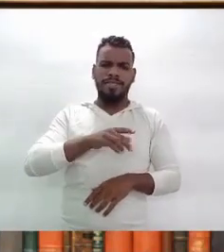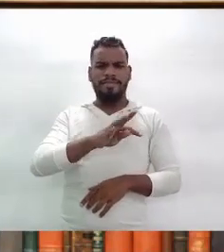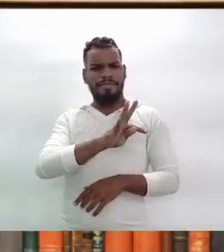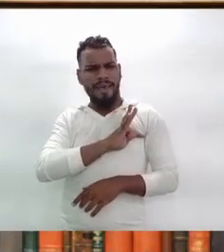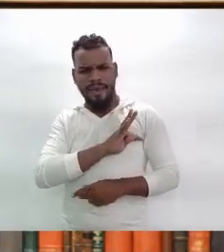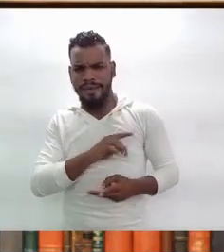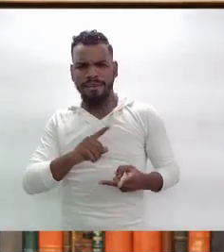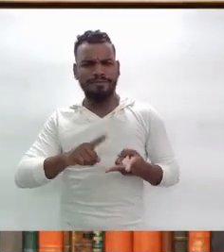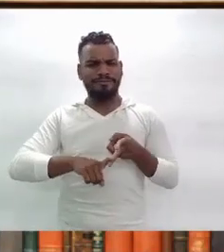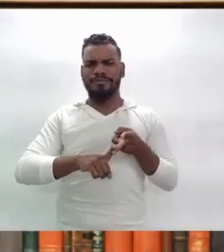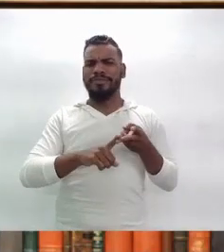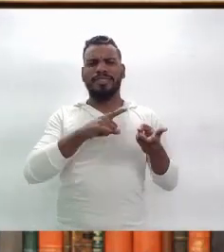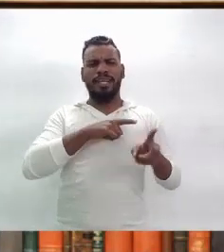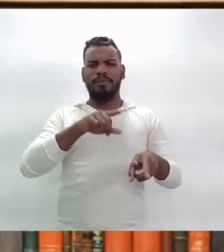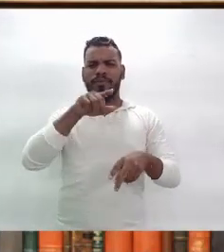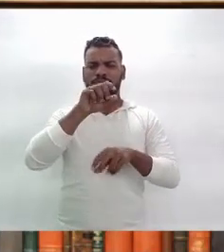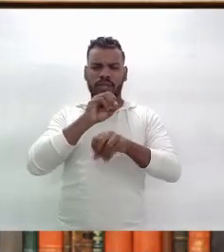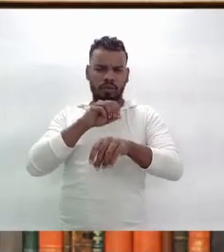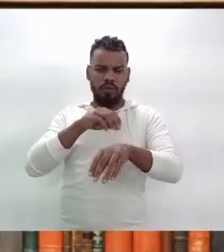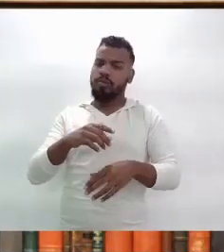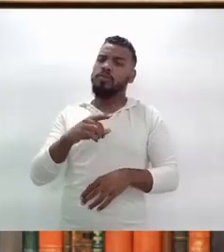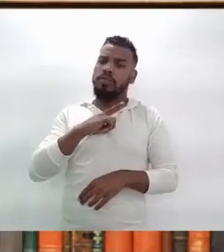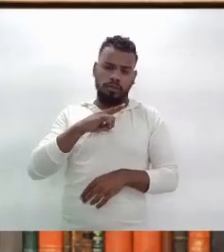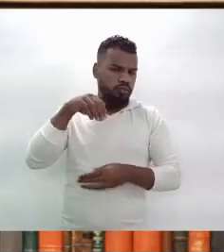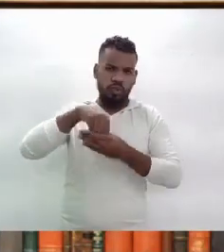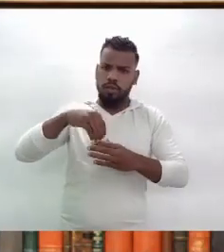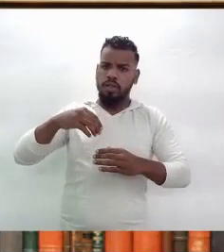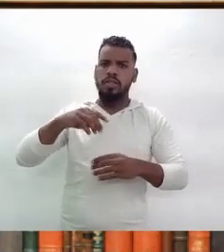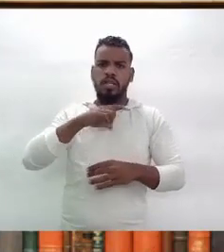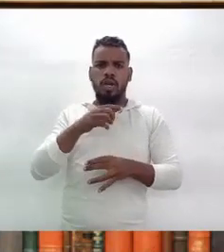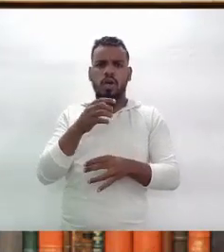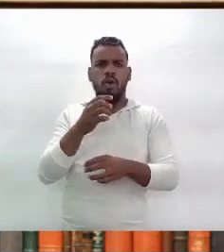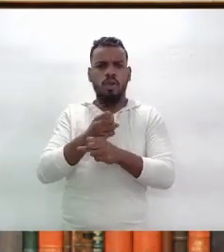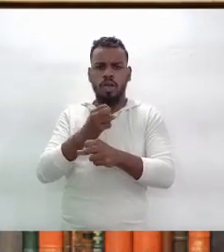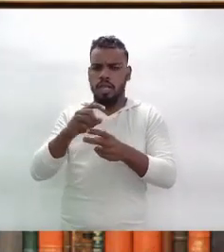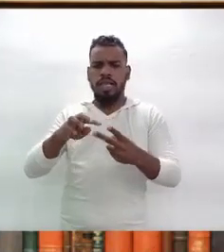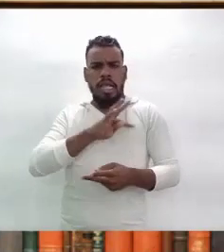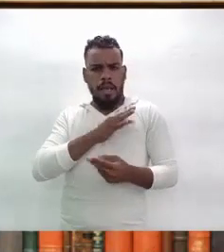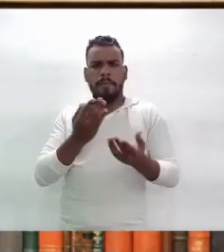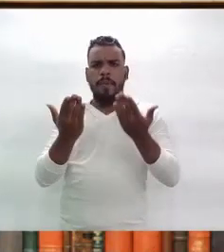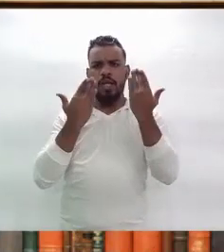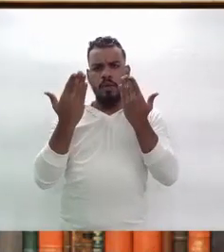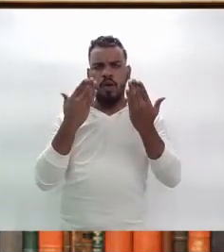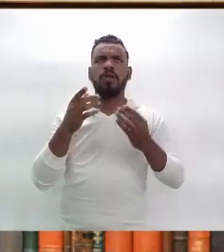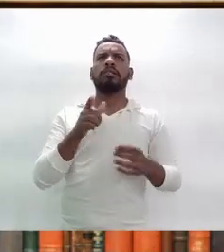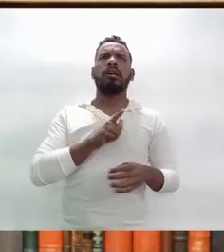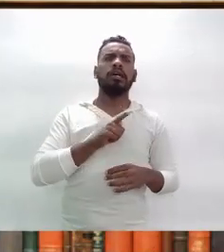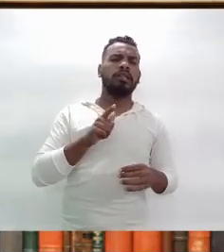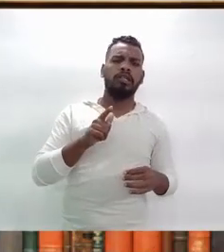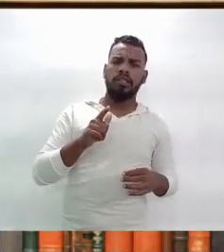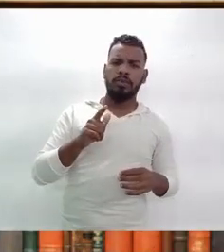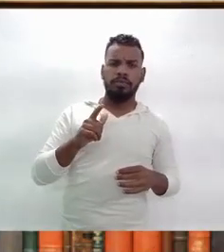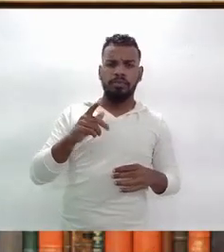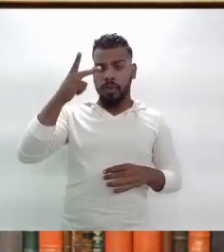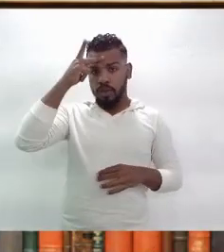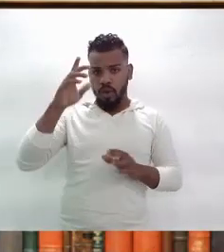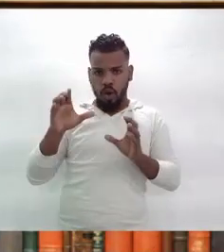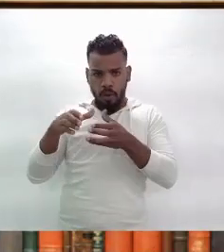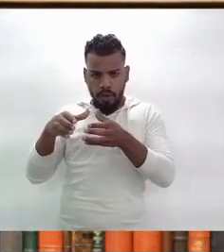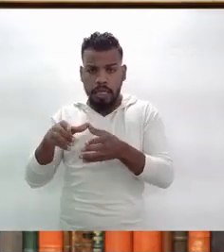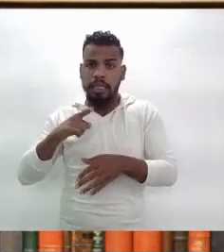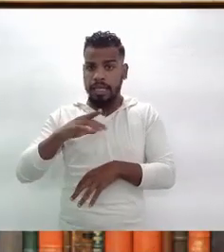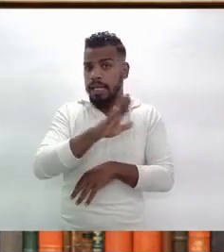pelo menos no maracatu que eu faço parte hoje, tem contador, tem técnico, tem psicólogo, tem o pessoal da comunidade,